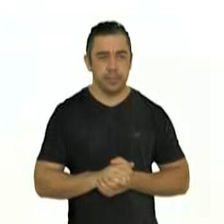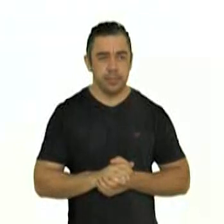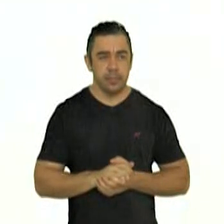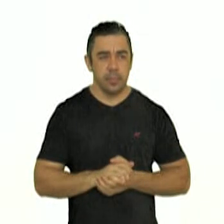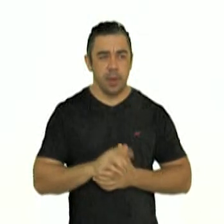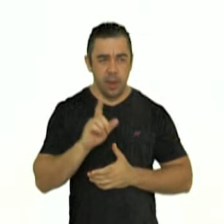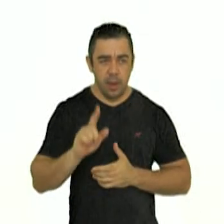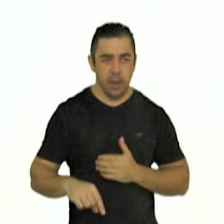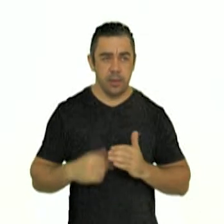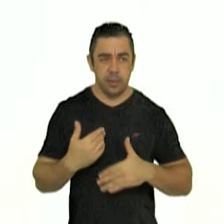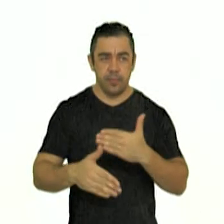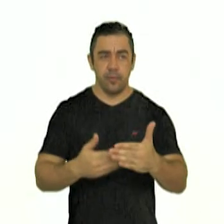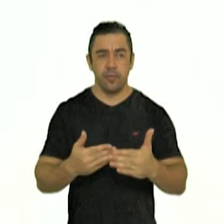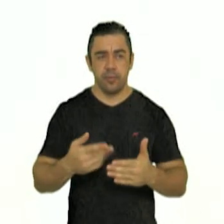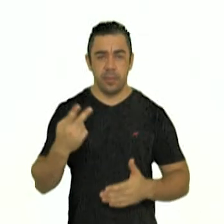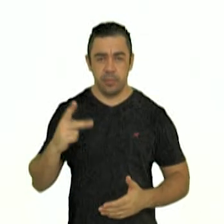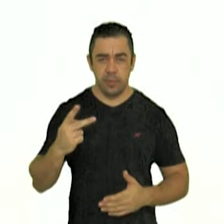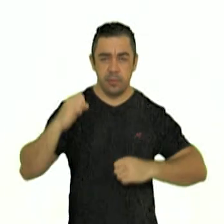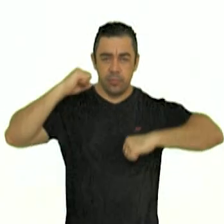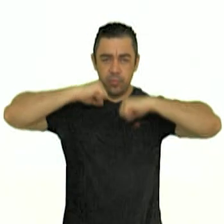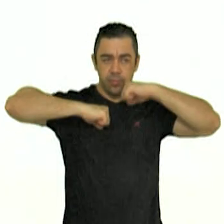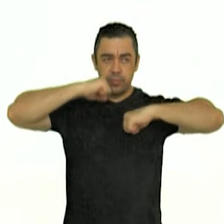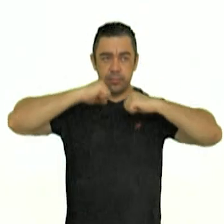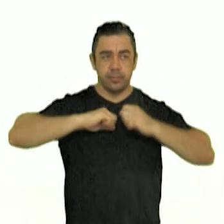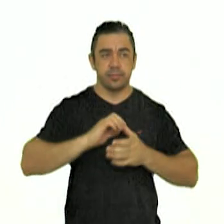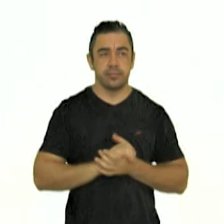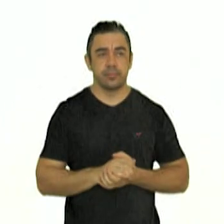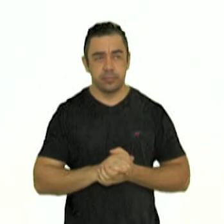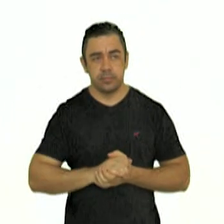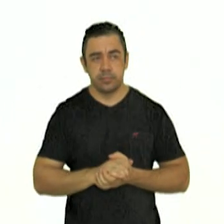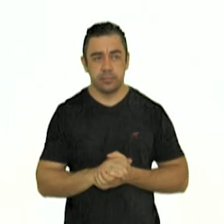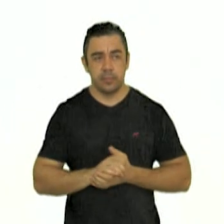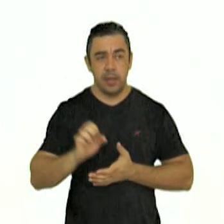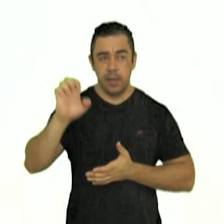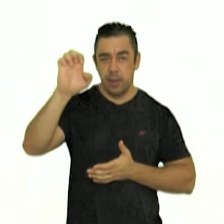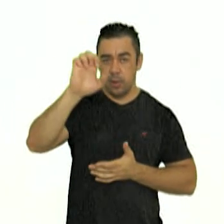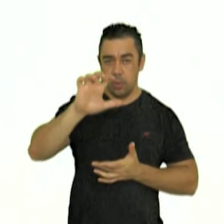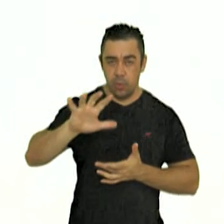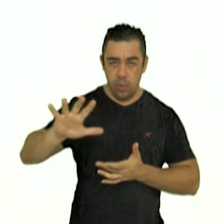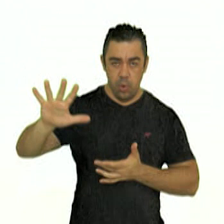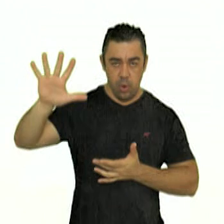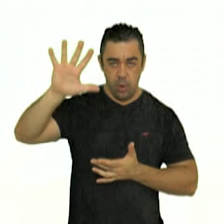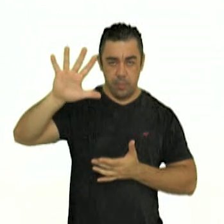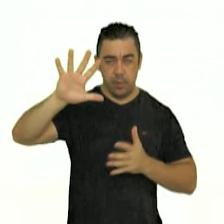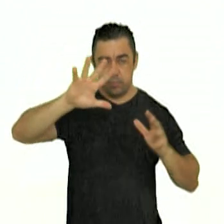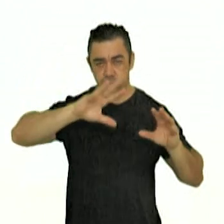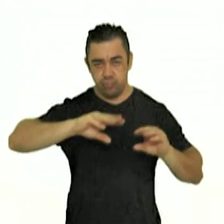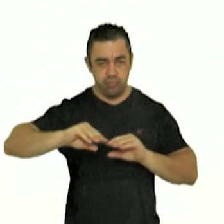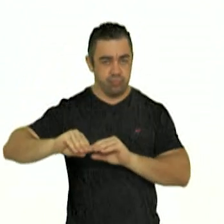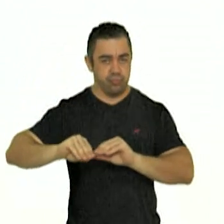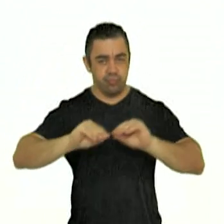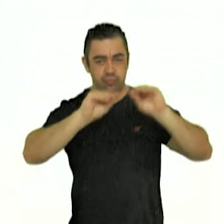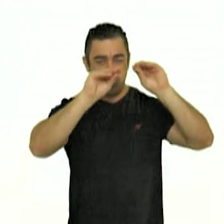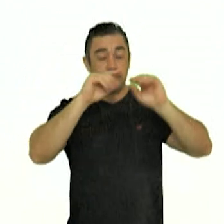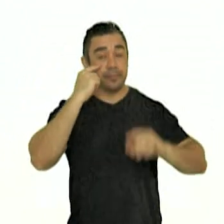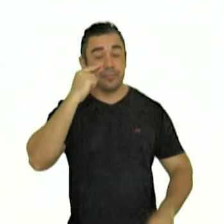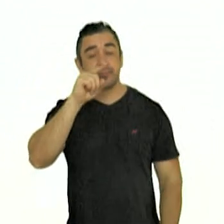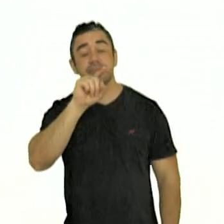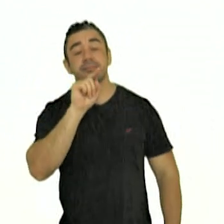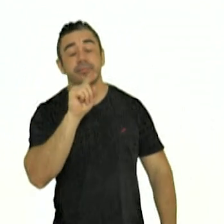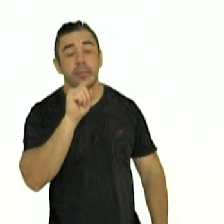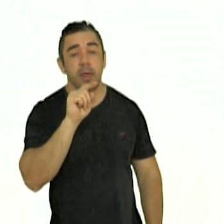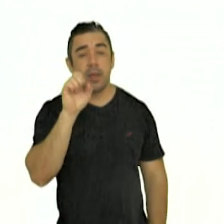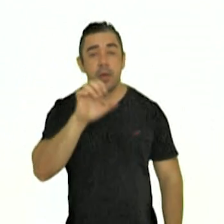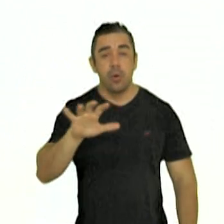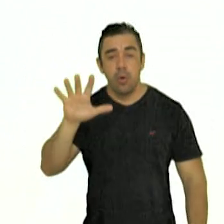de desenvolvimento industrial. Aí vamos à Europa, já vamos migrar de continente. A Europa teve a